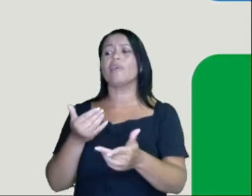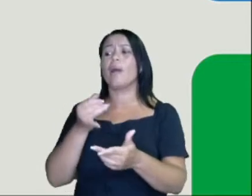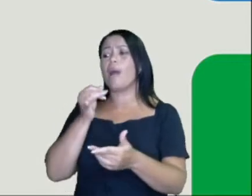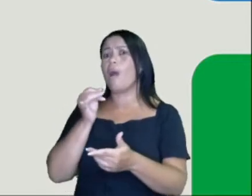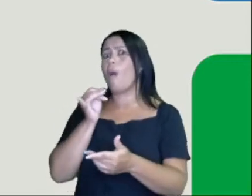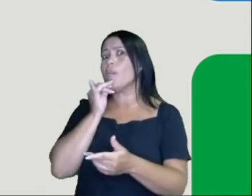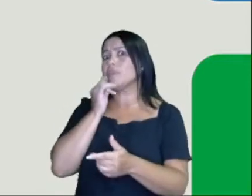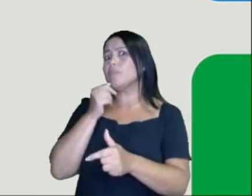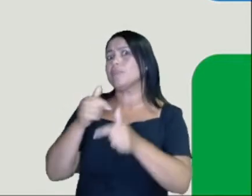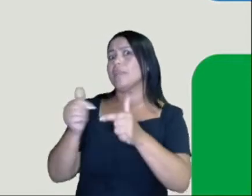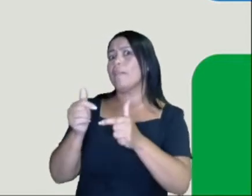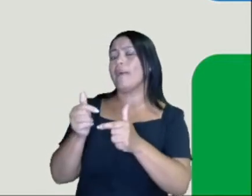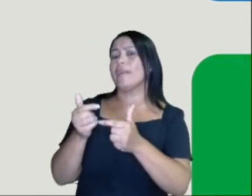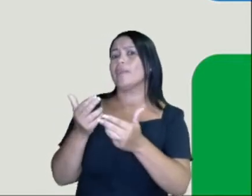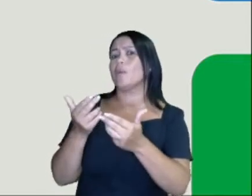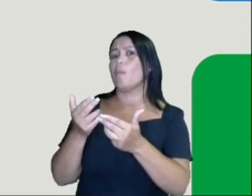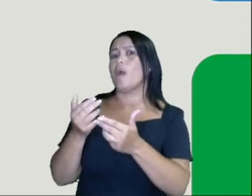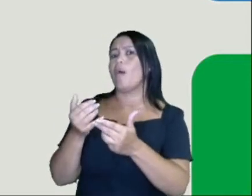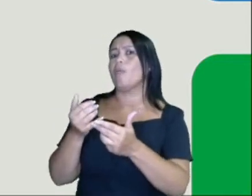escravo para ela.